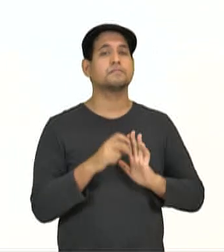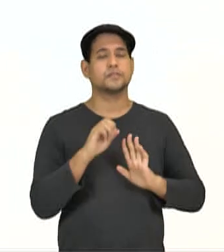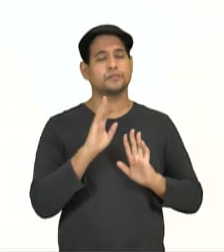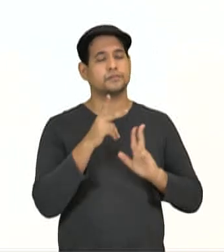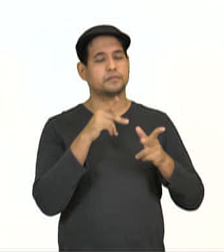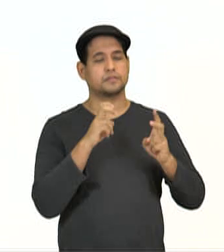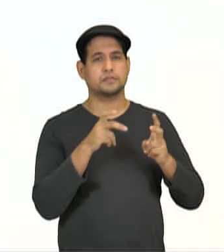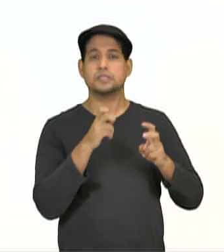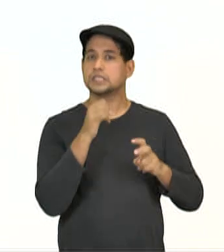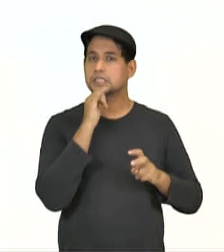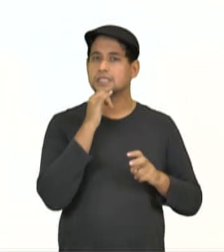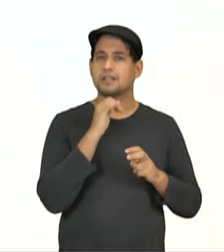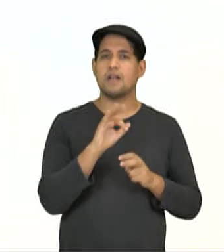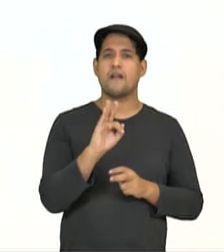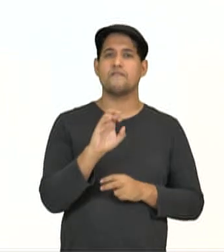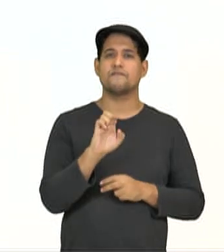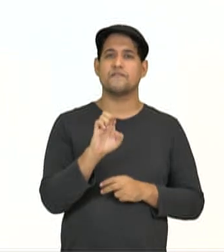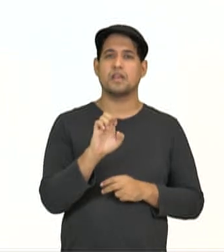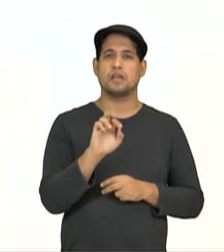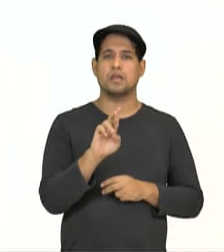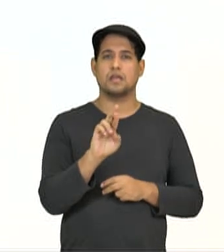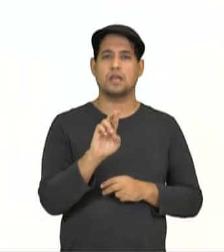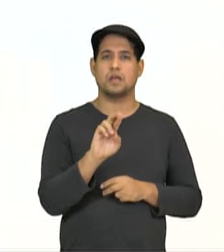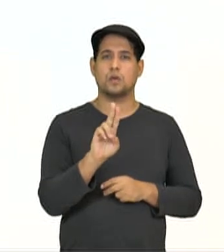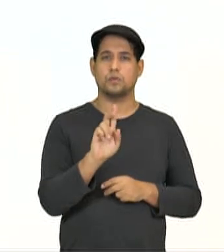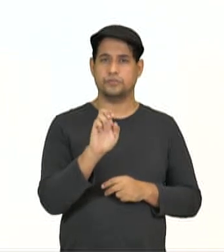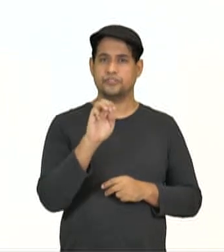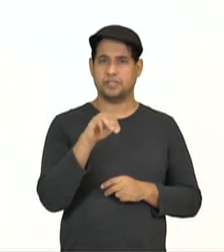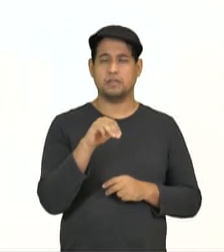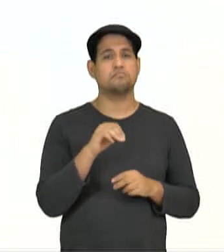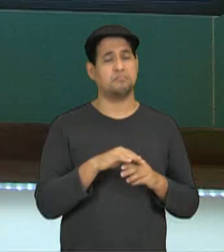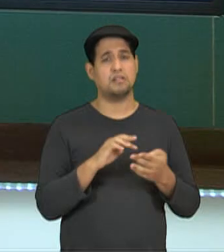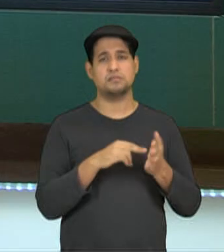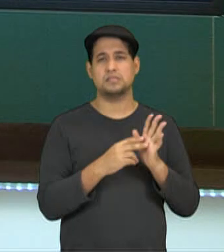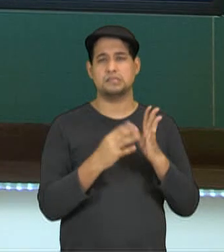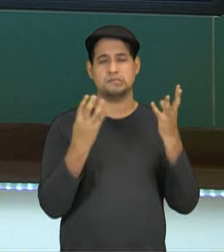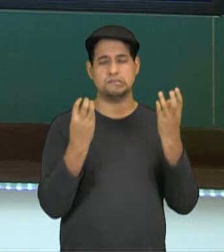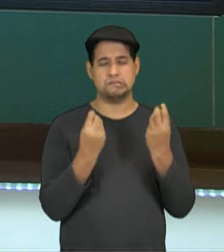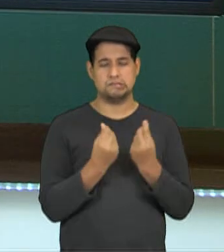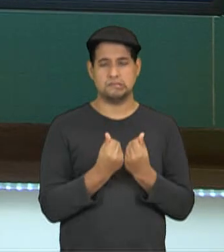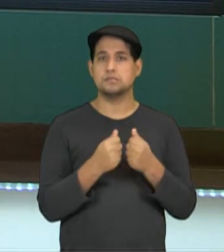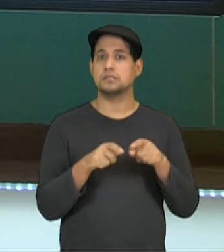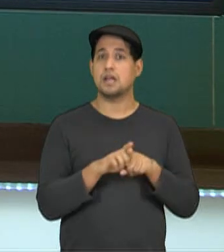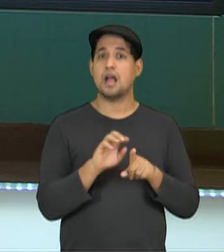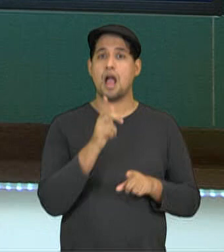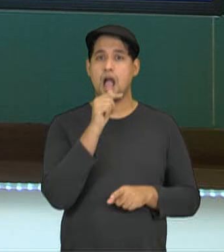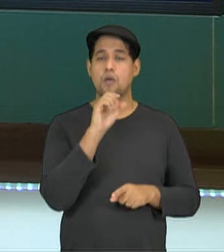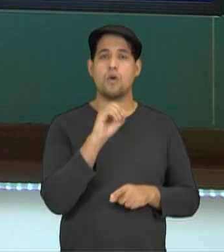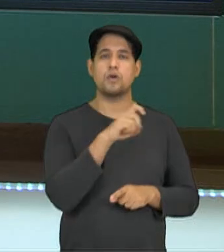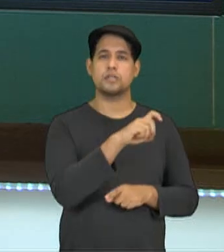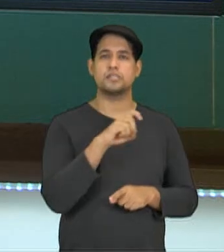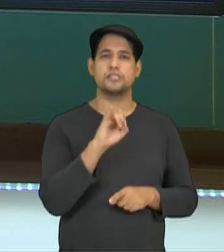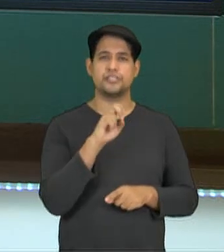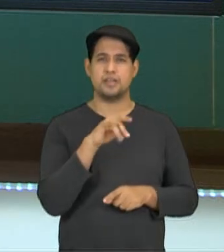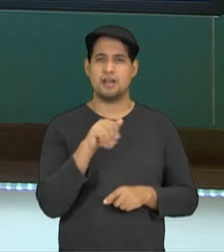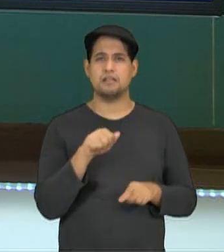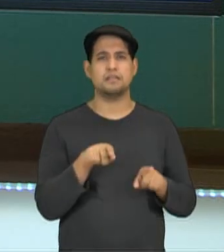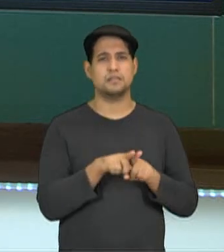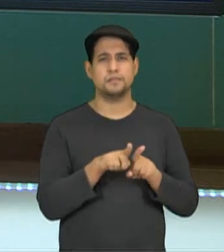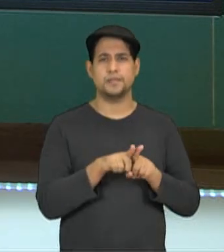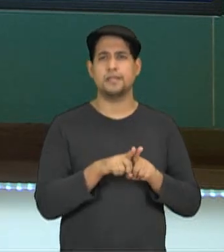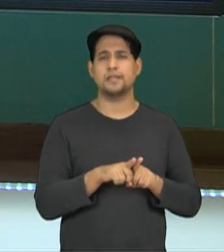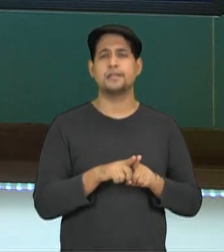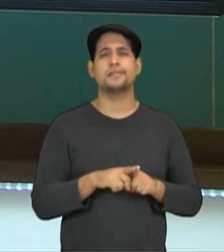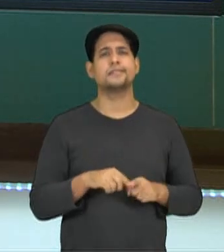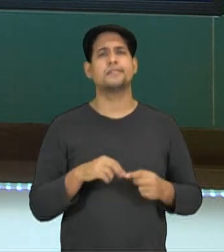viu. A ferrugem, que é o óxido de ferro 3, a água oxigenada, que é o peróxido de hidrogênio,